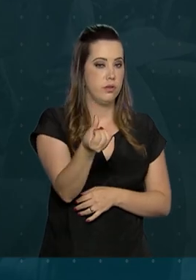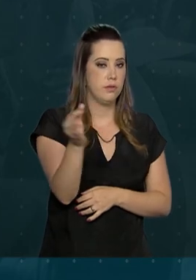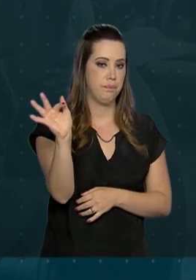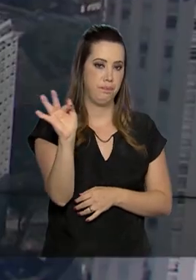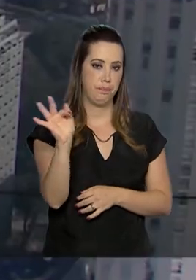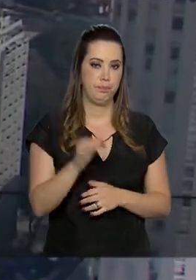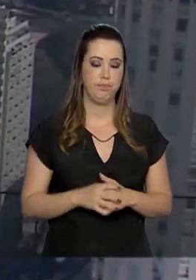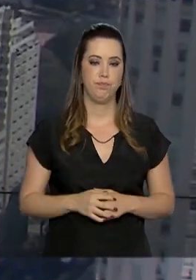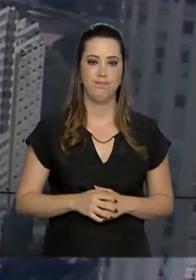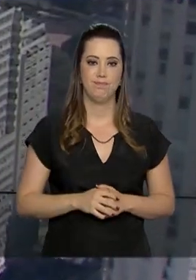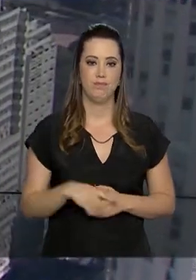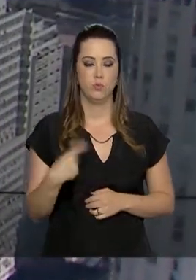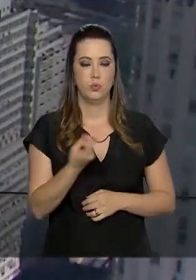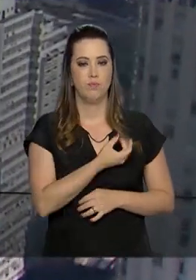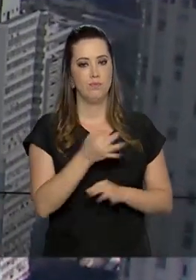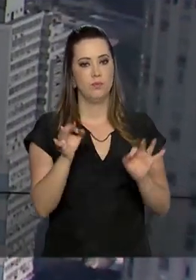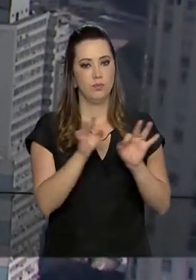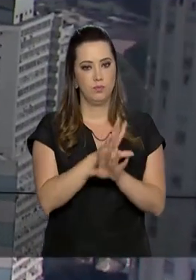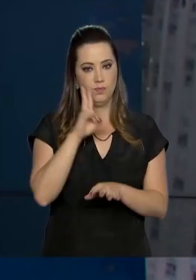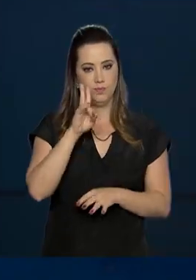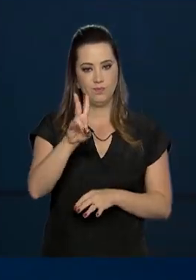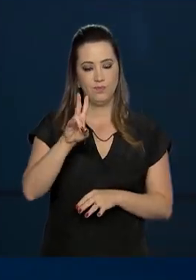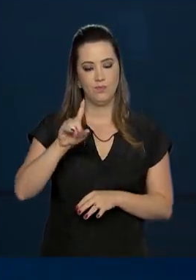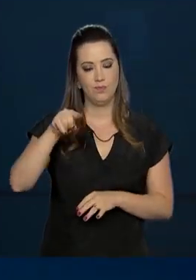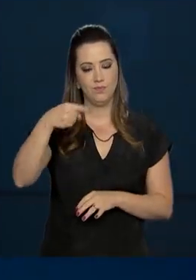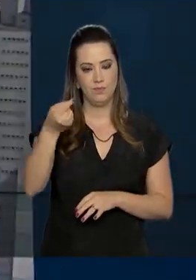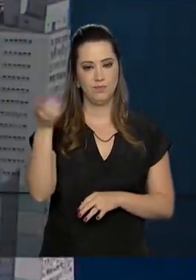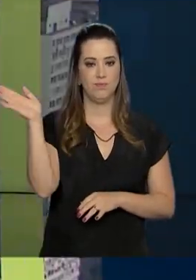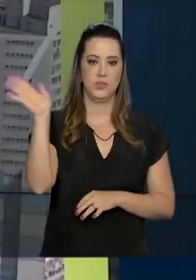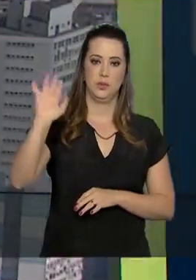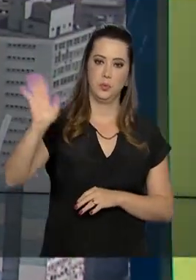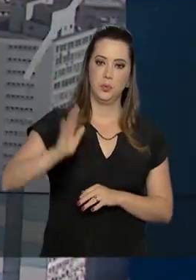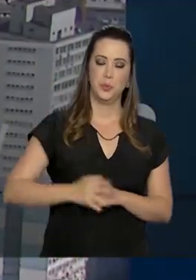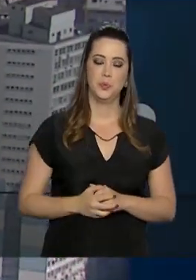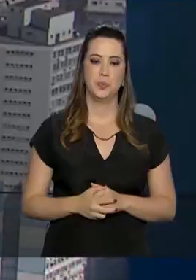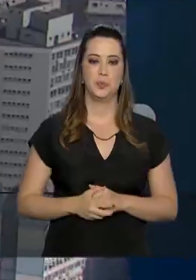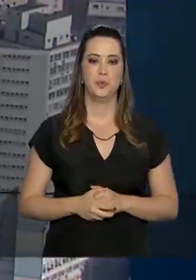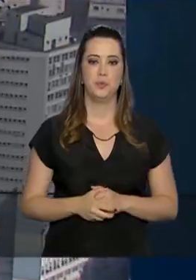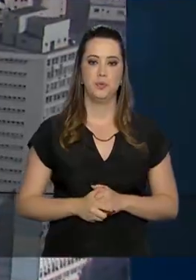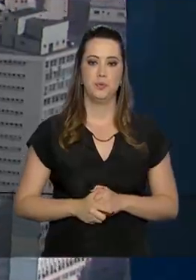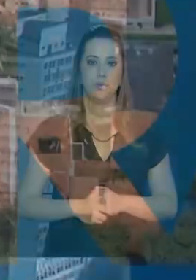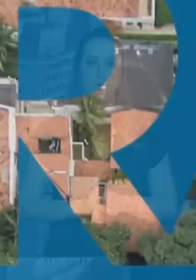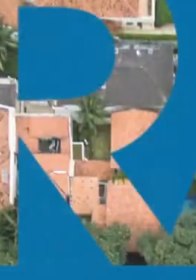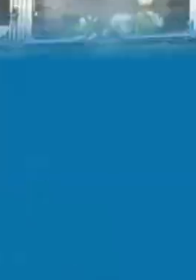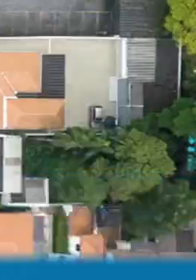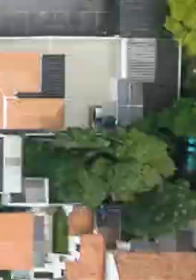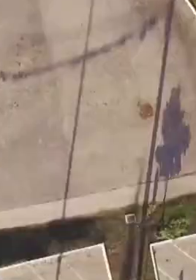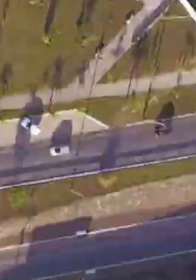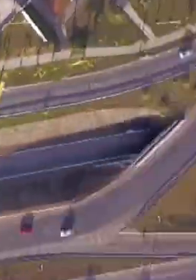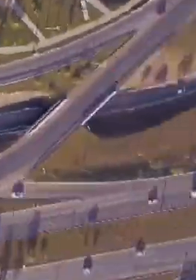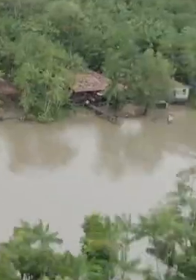fevereiro nós ficamos por aqui nos vemos na próxima edição até lá